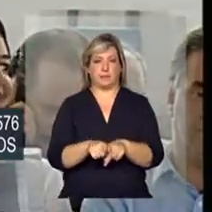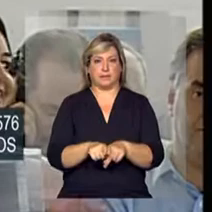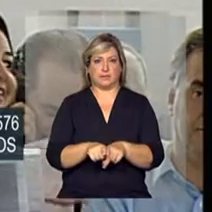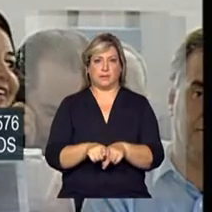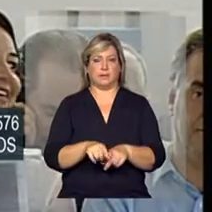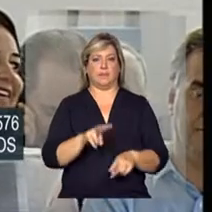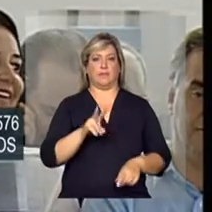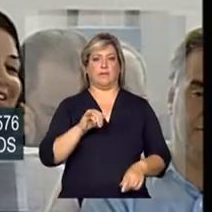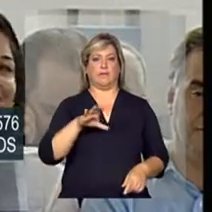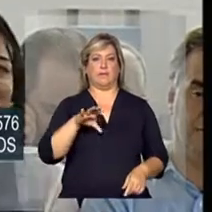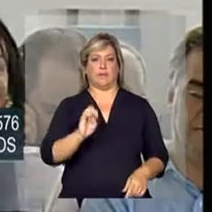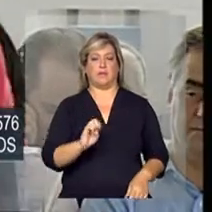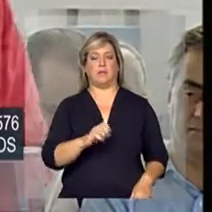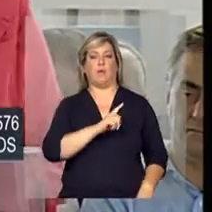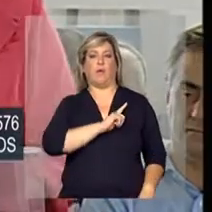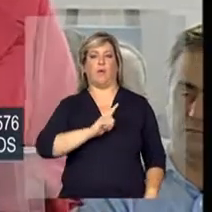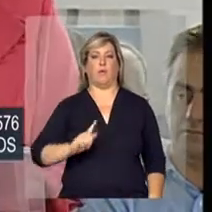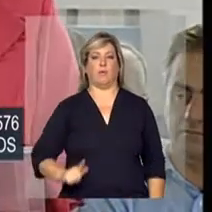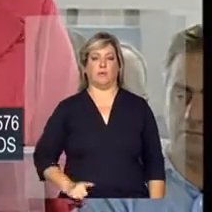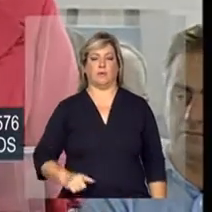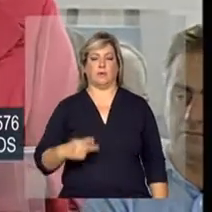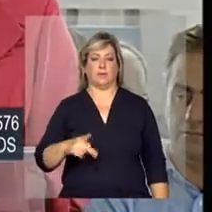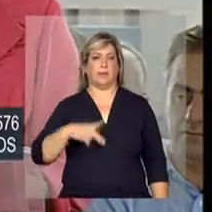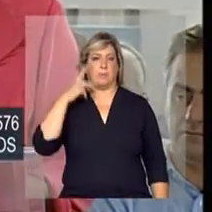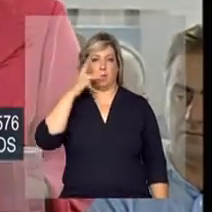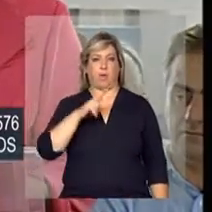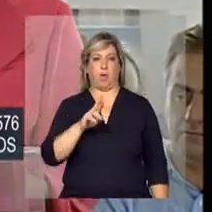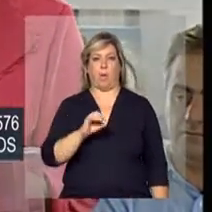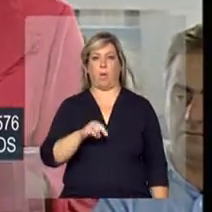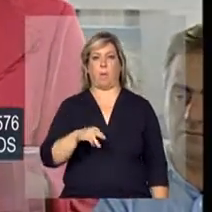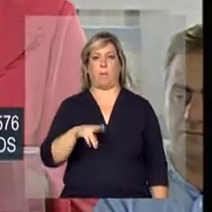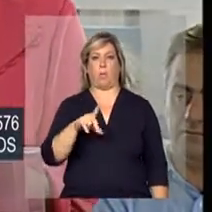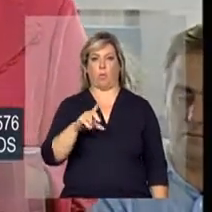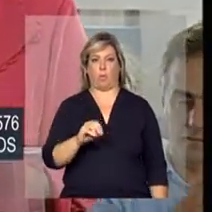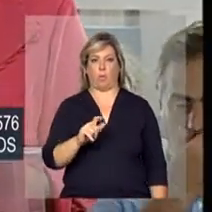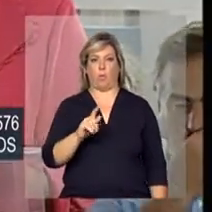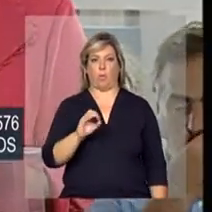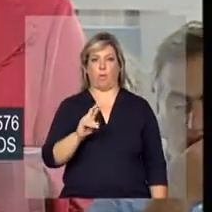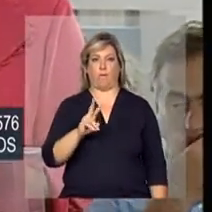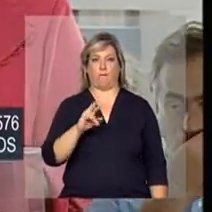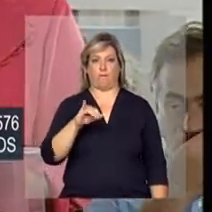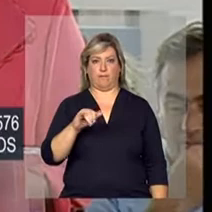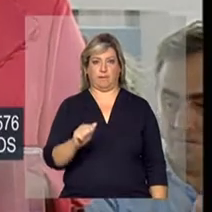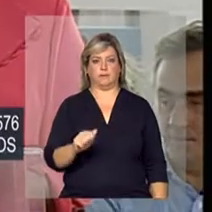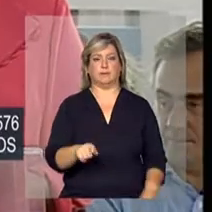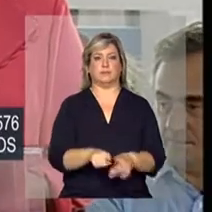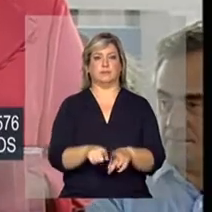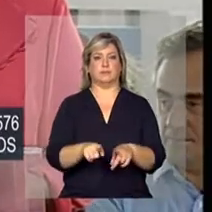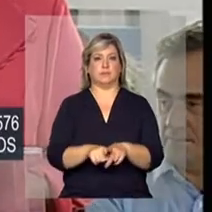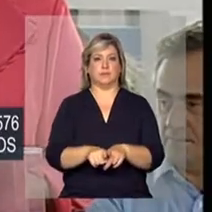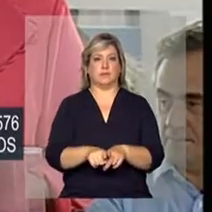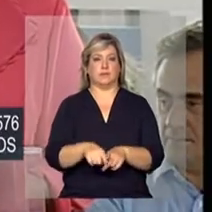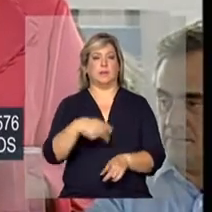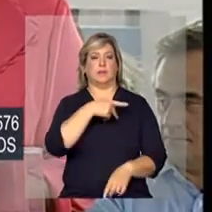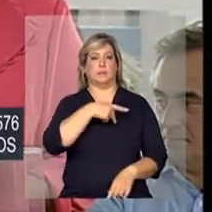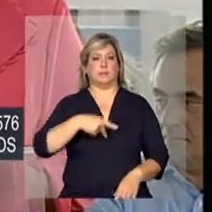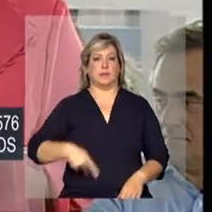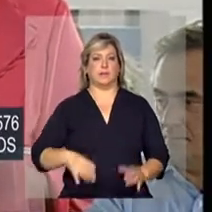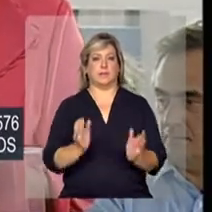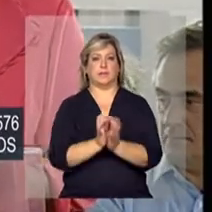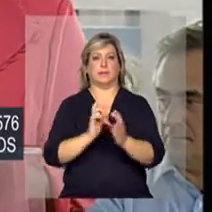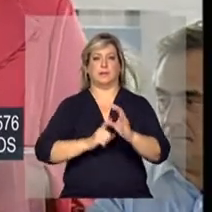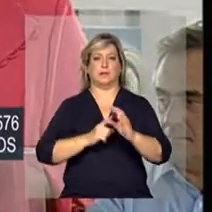o vice-governador da Paraíba, Rômulo Gouveia, o presidente da Assembleia